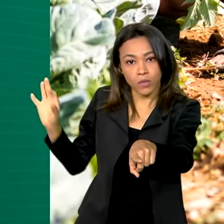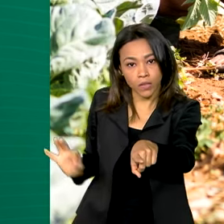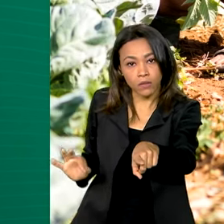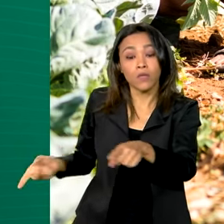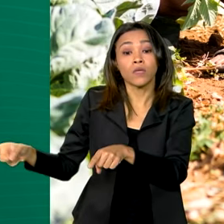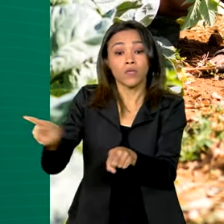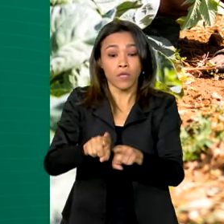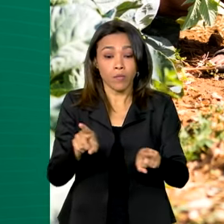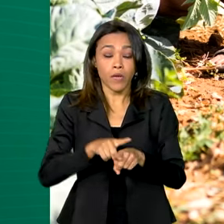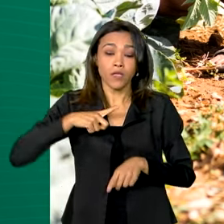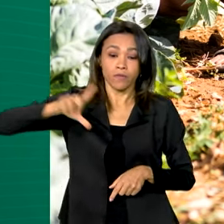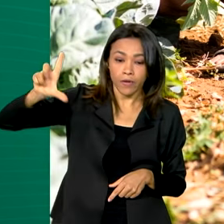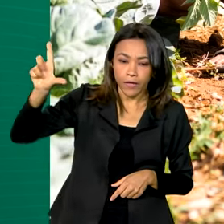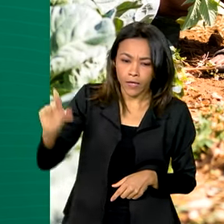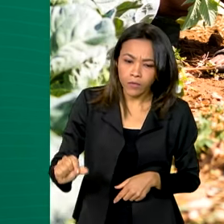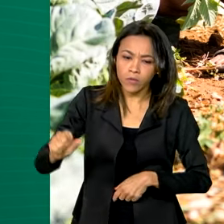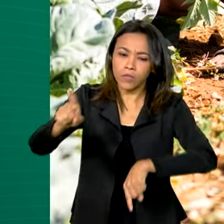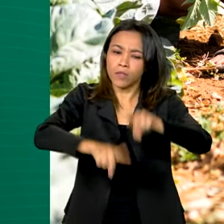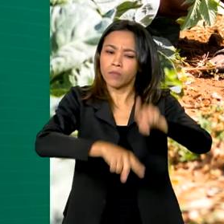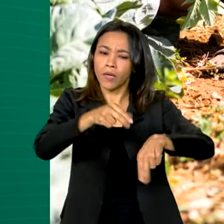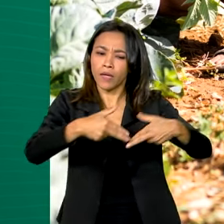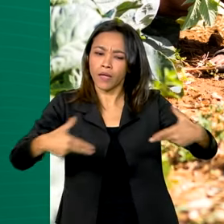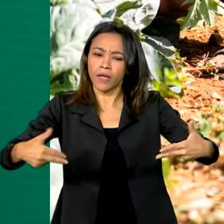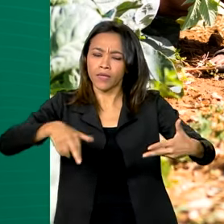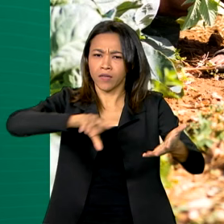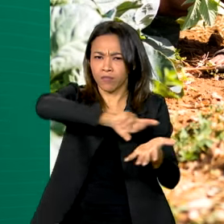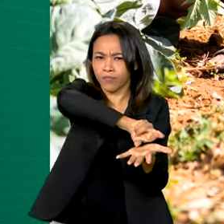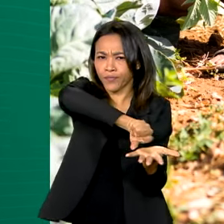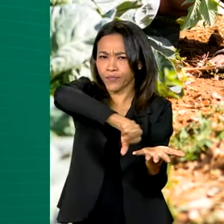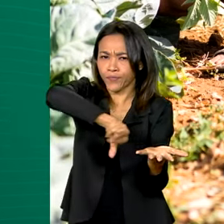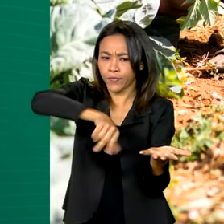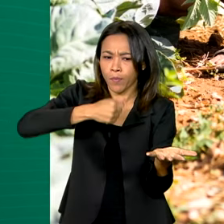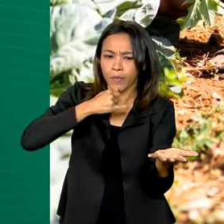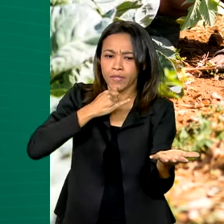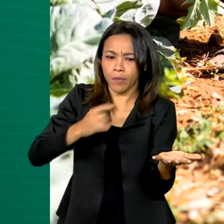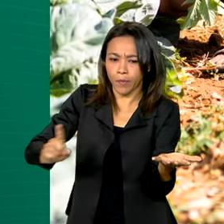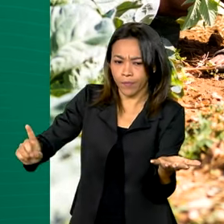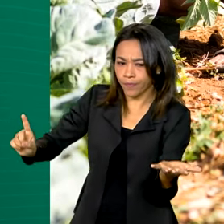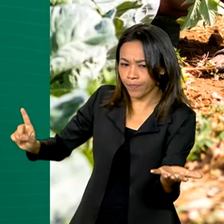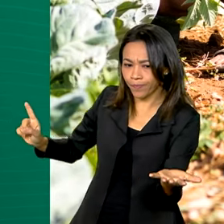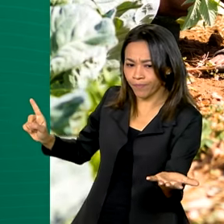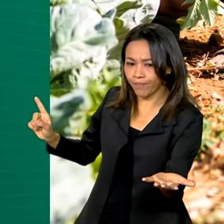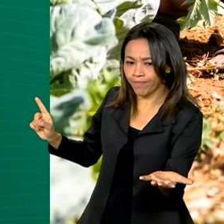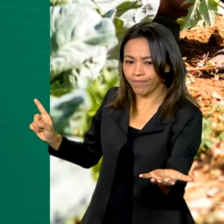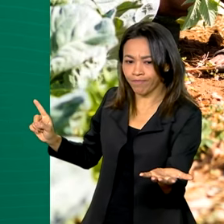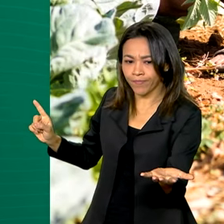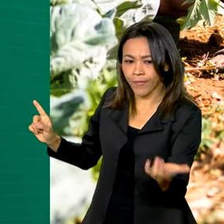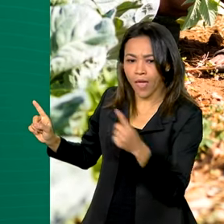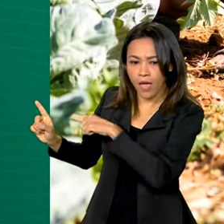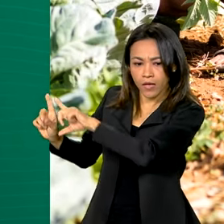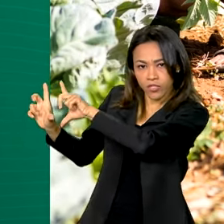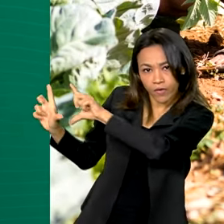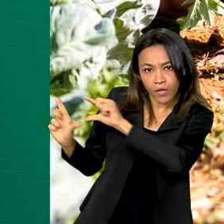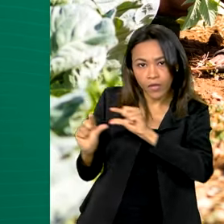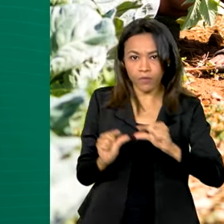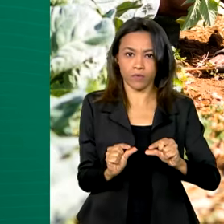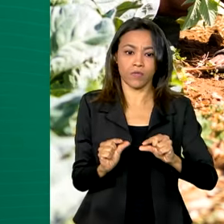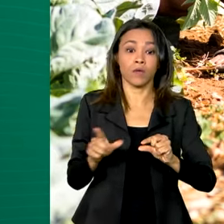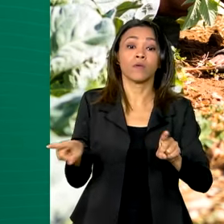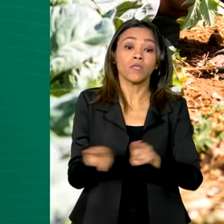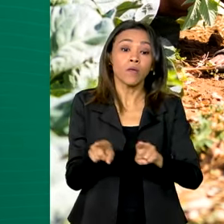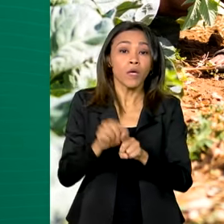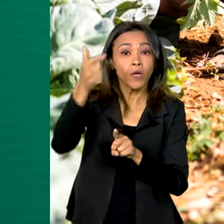tiveram queda as taxas dos produtos da sociobiodiversidade, como babaçu, jambu e castanha do Brasil. E